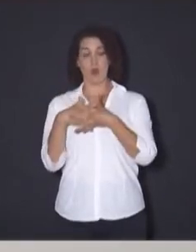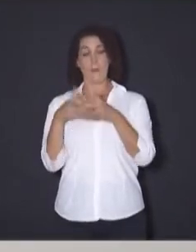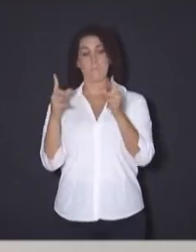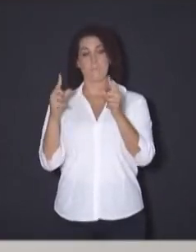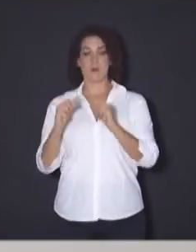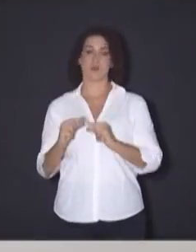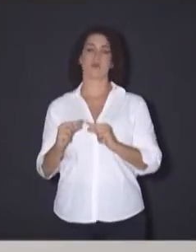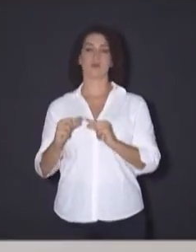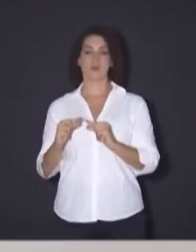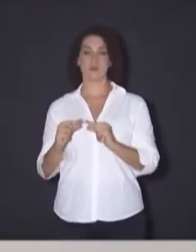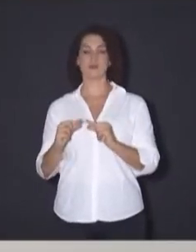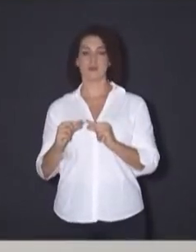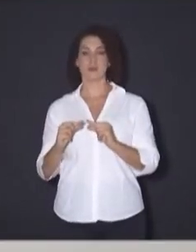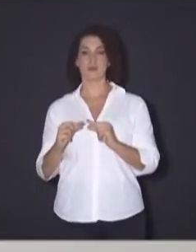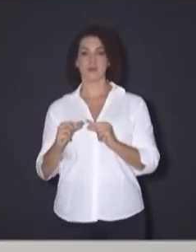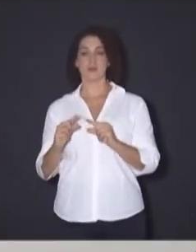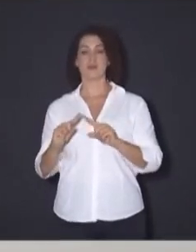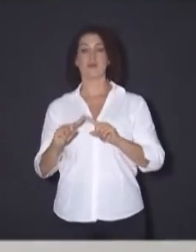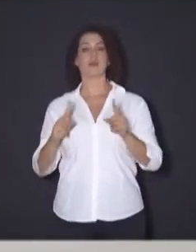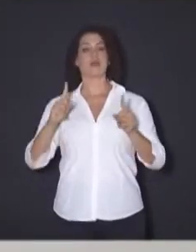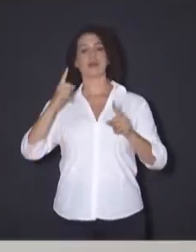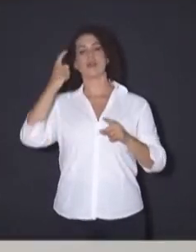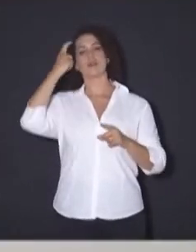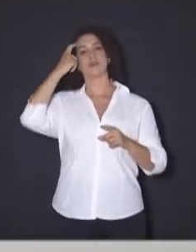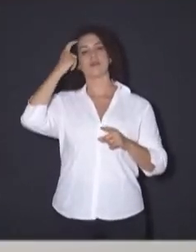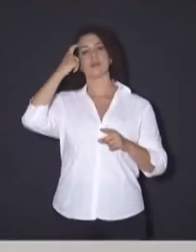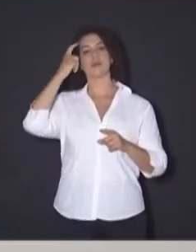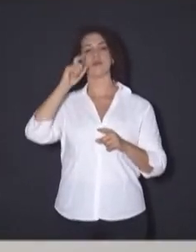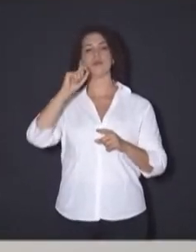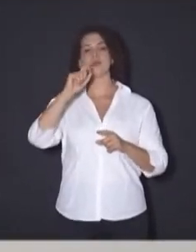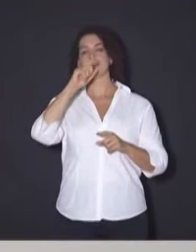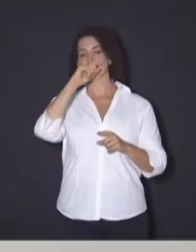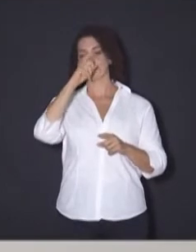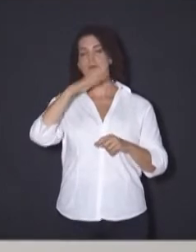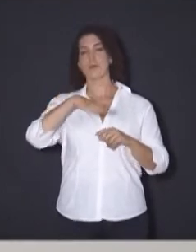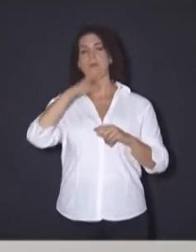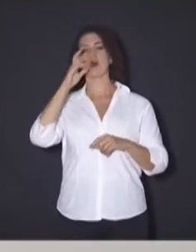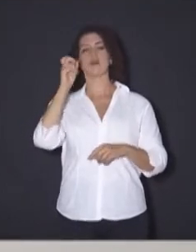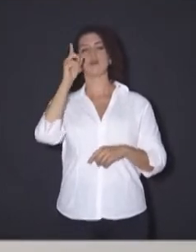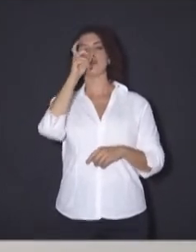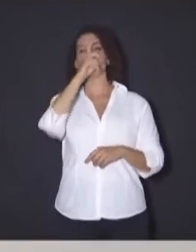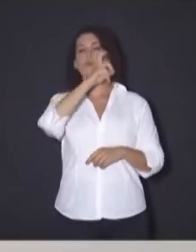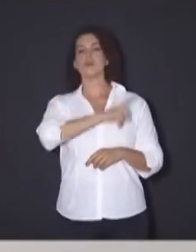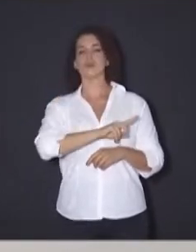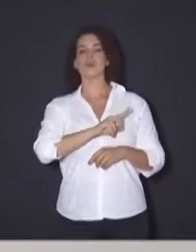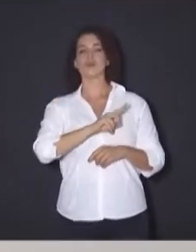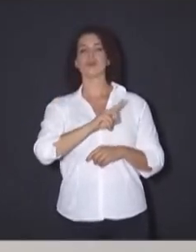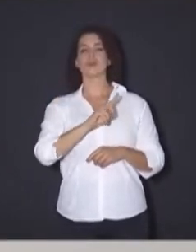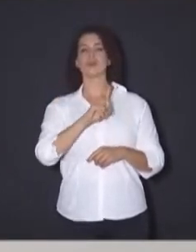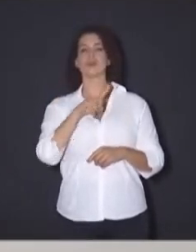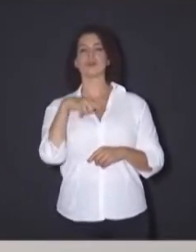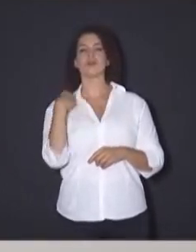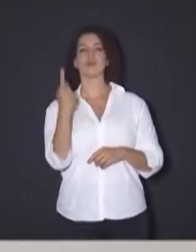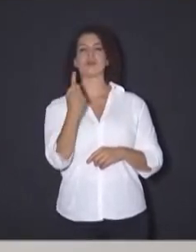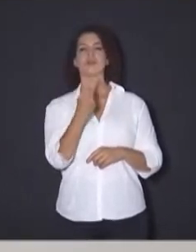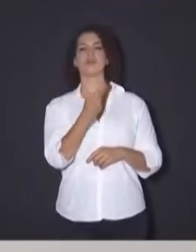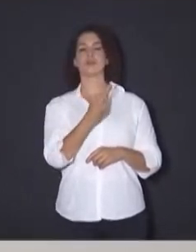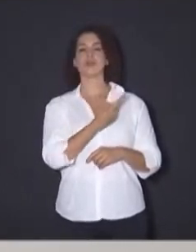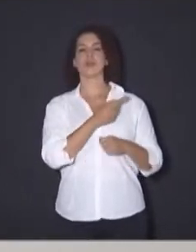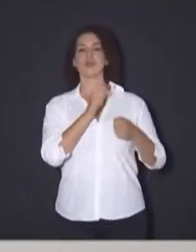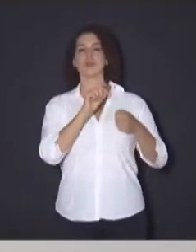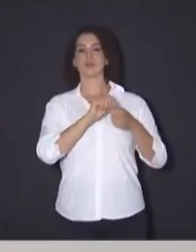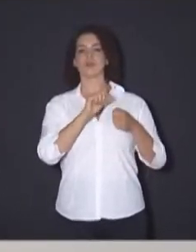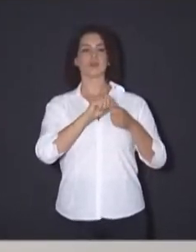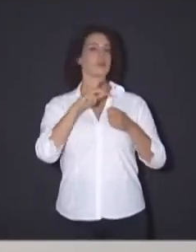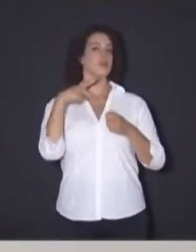complexidades mas imagine isso e há grande dificuldade inclusive quando nós implementamos a